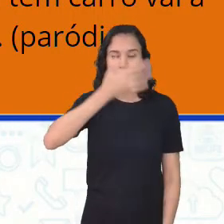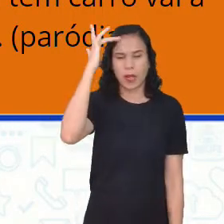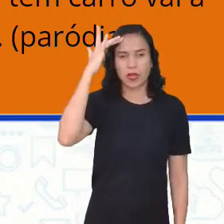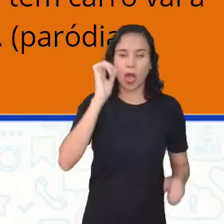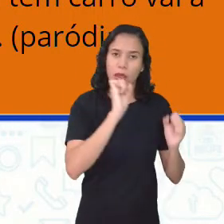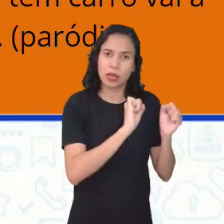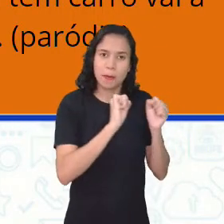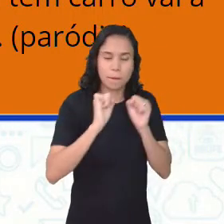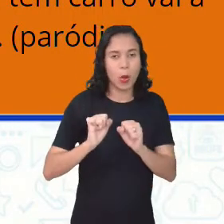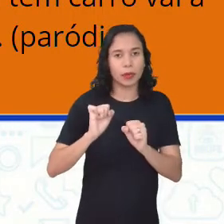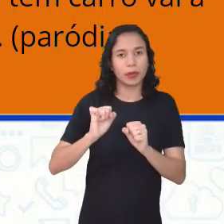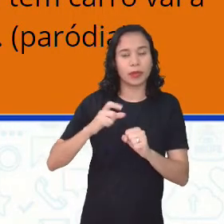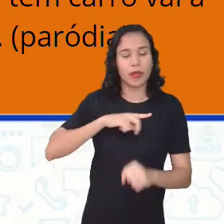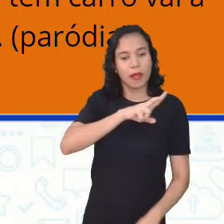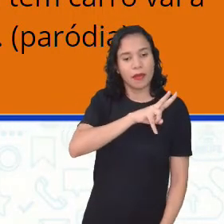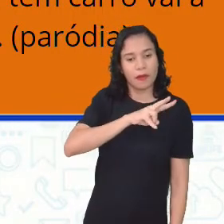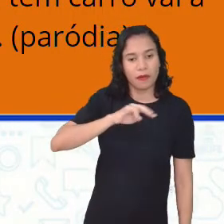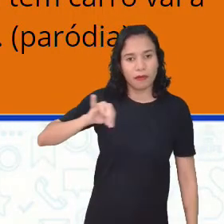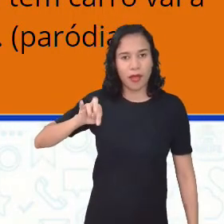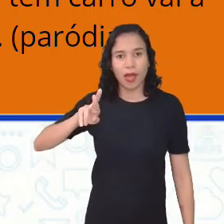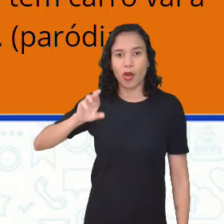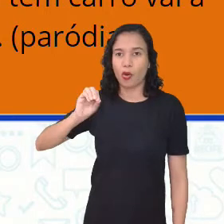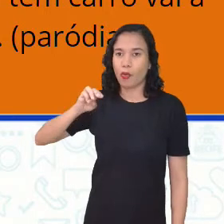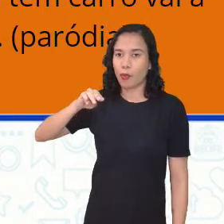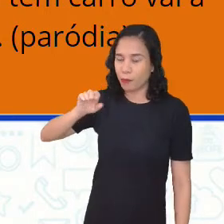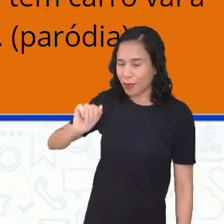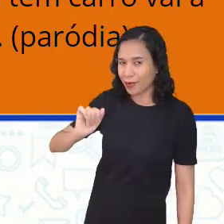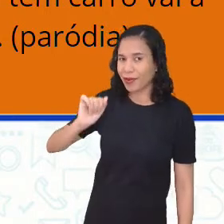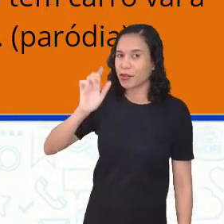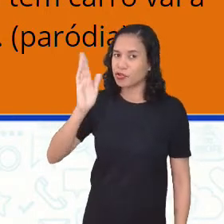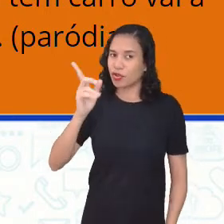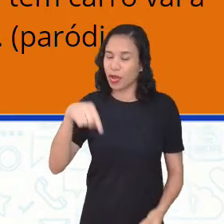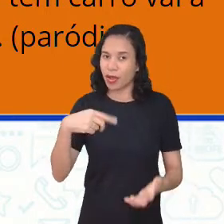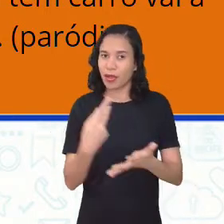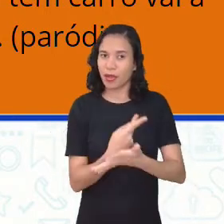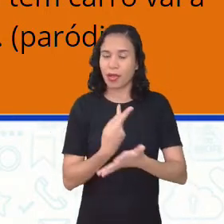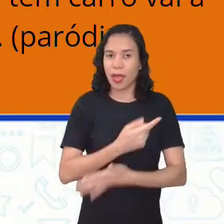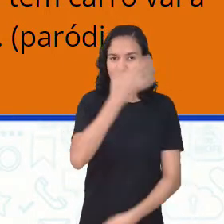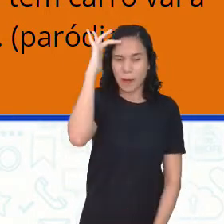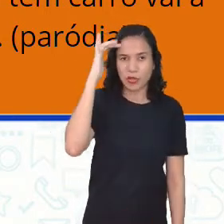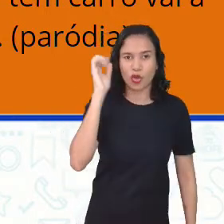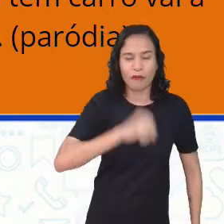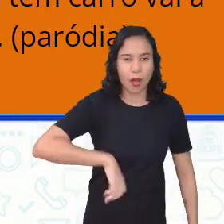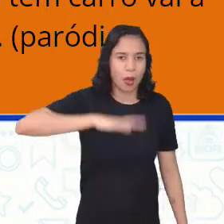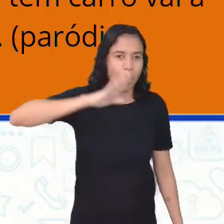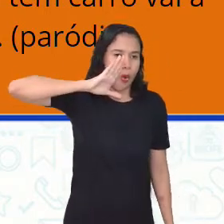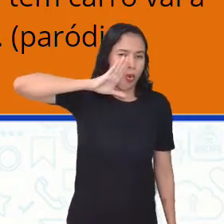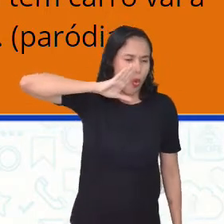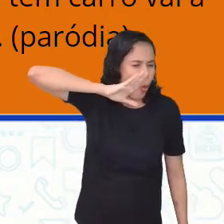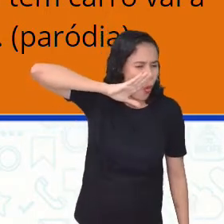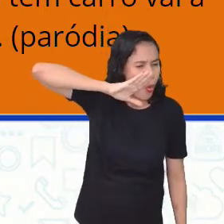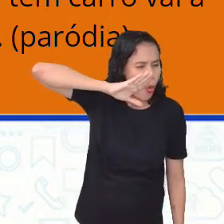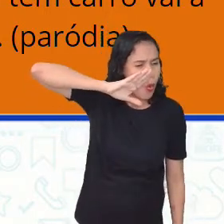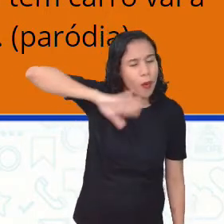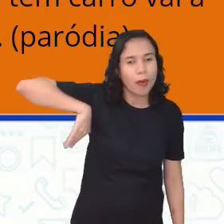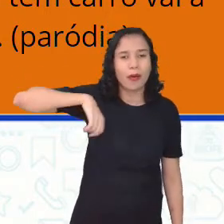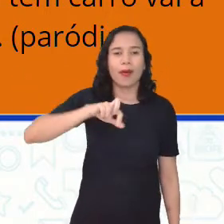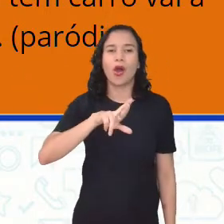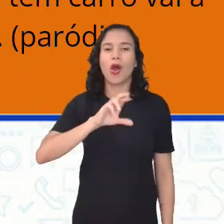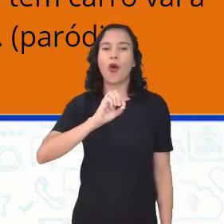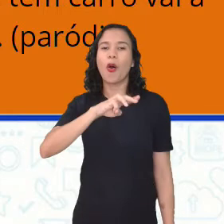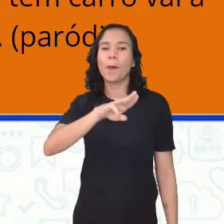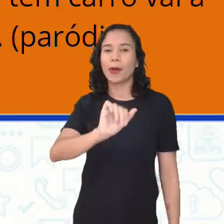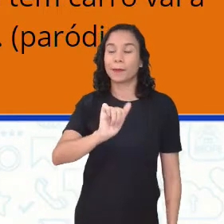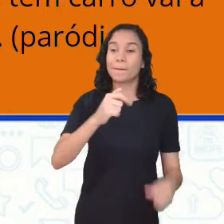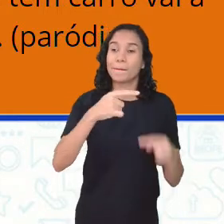boca vai a Roma, que já está errado, né? O ditado original é quem tem boca vaia, do verbo vaiar,